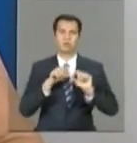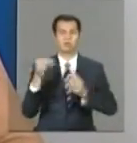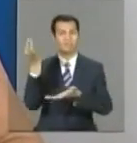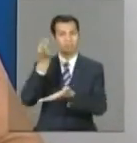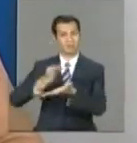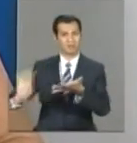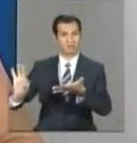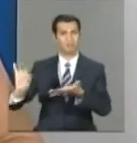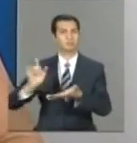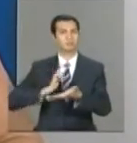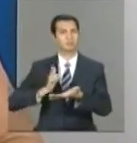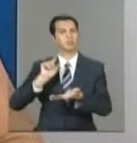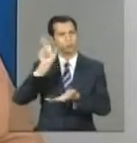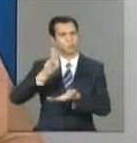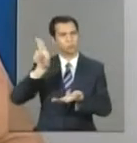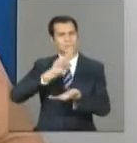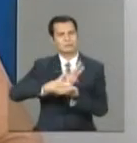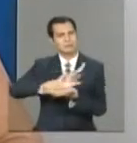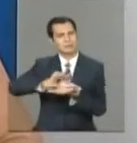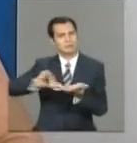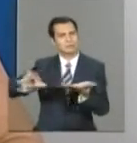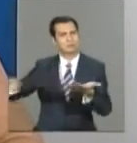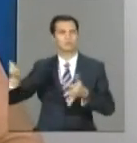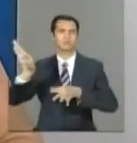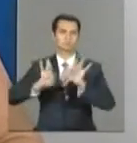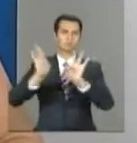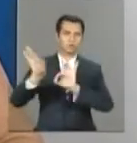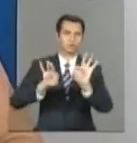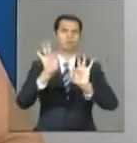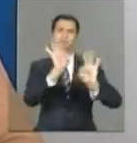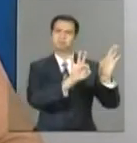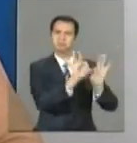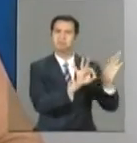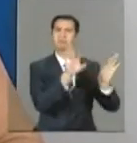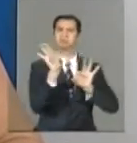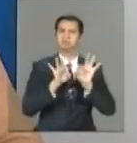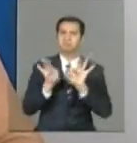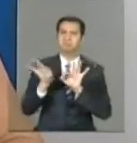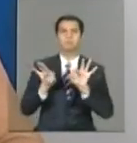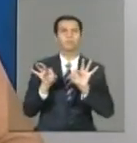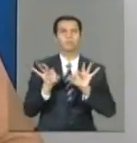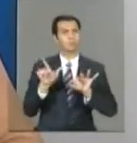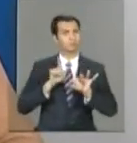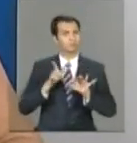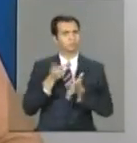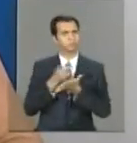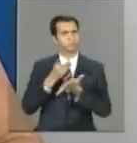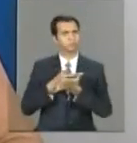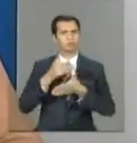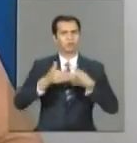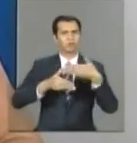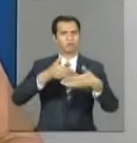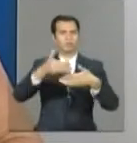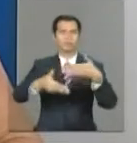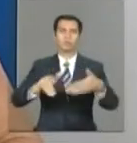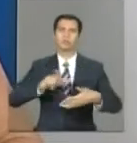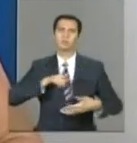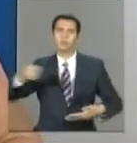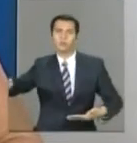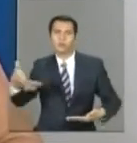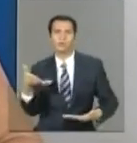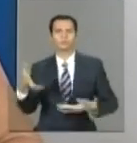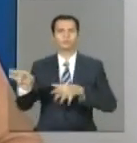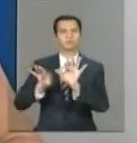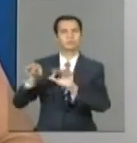utilizado para vários programas, né? A cada dia que passa, um novo programa surge e passa a utilizar o cadastro único para a seleção